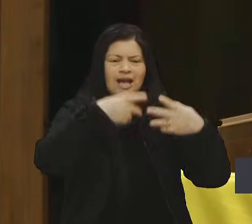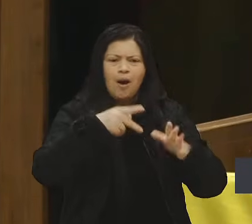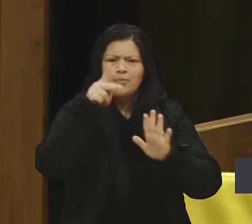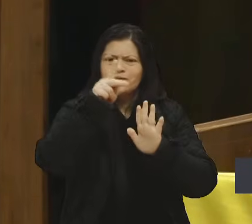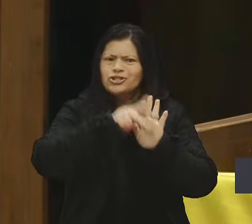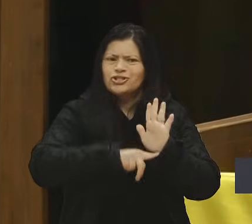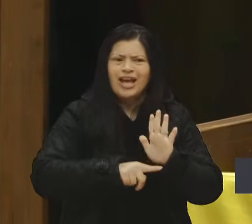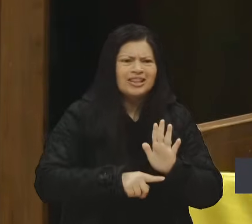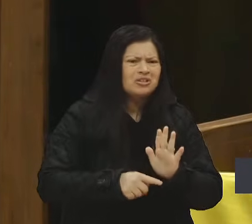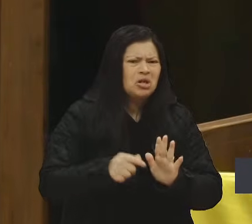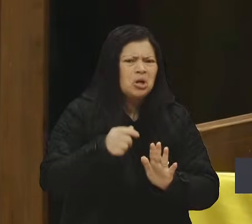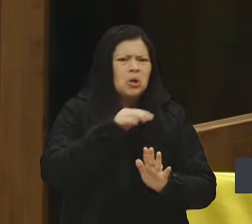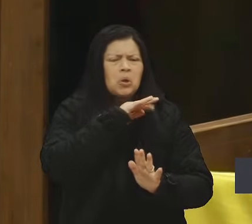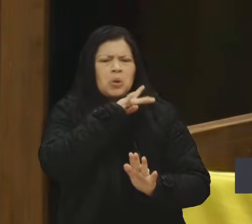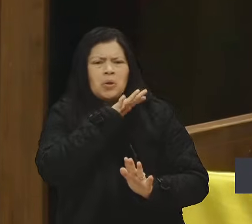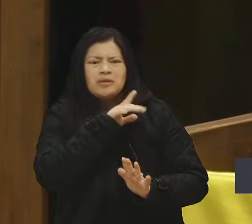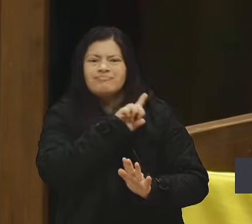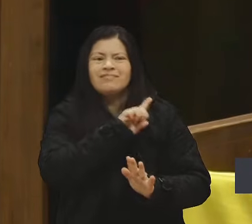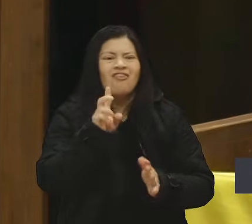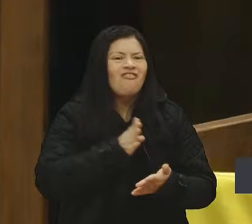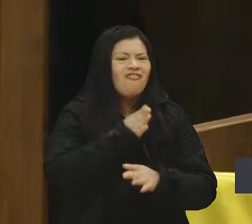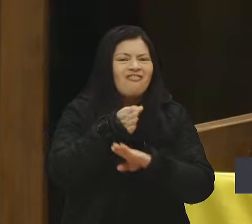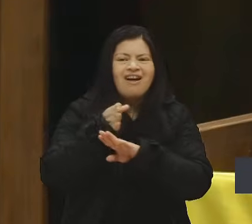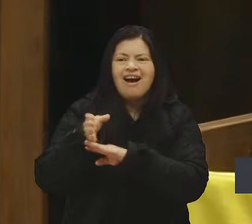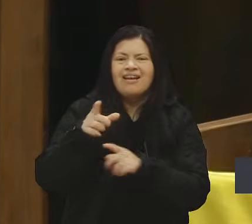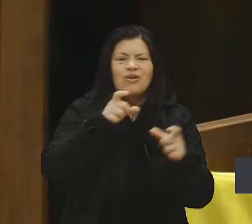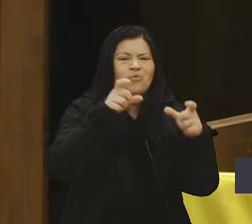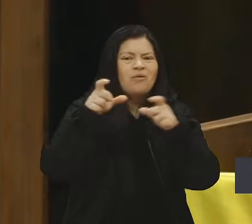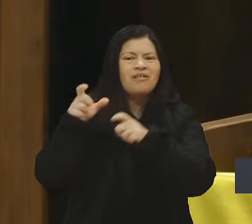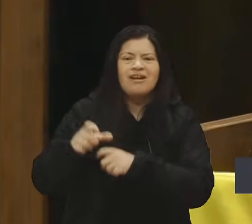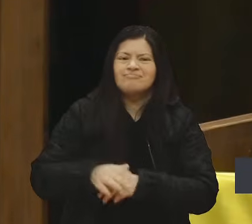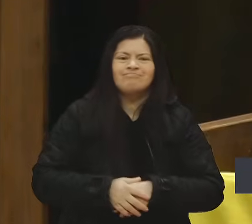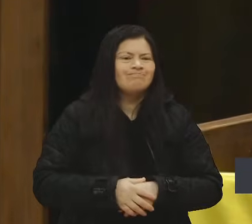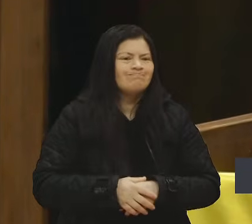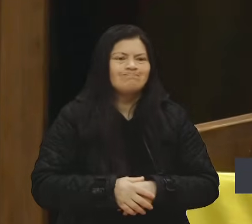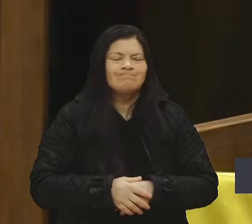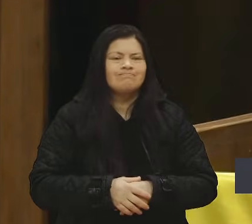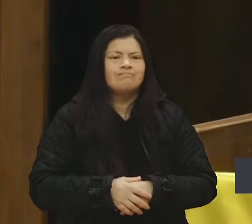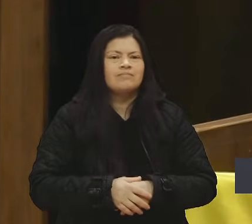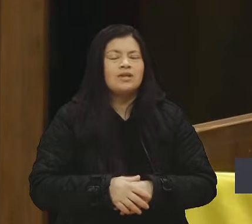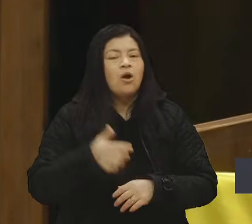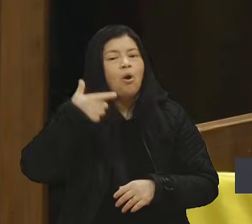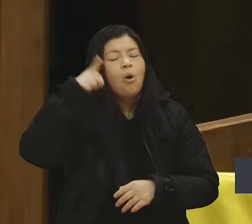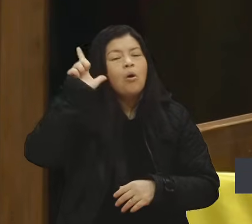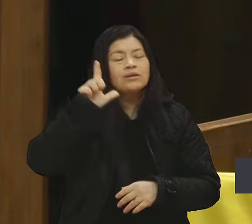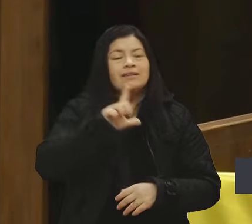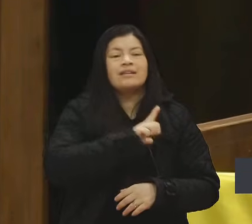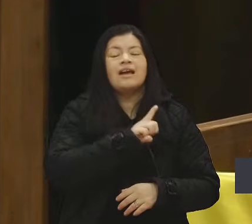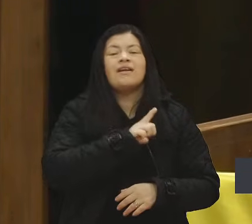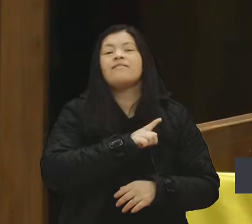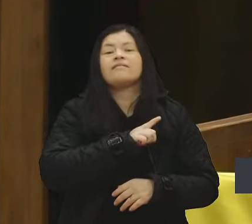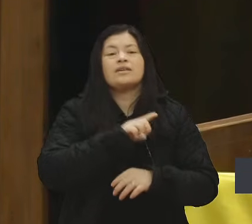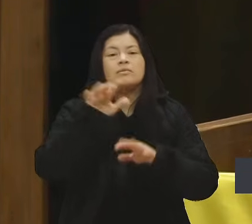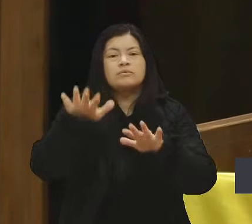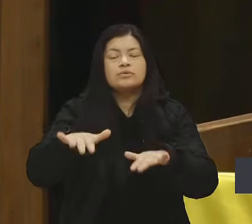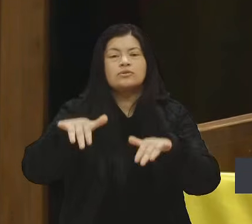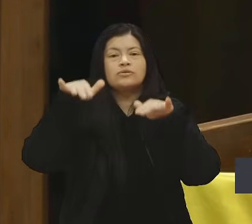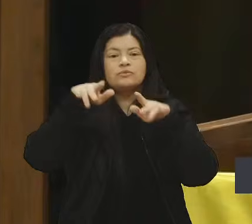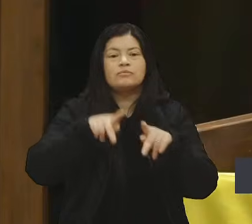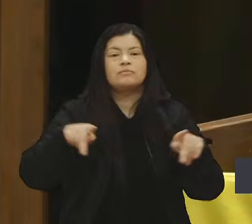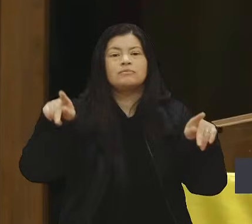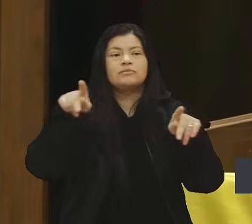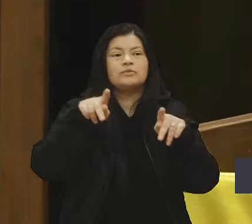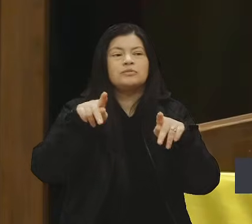absurdo como esse, ele não vai em lugar nenhum. Ontem nós tivemos uma audiência pública na Assembleia Legislativa que ele não apareceu,